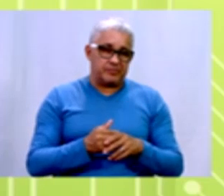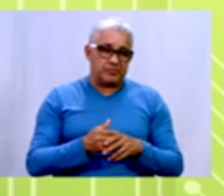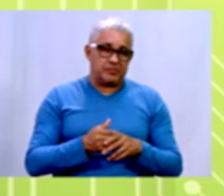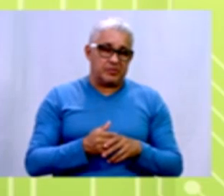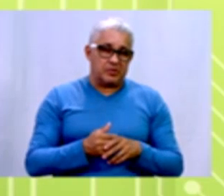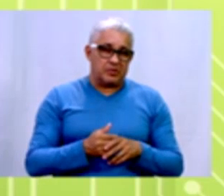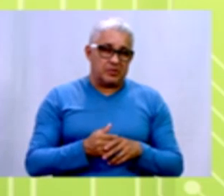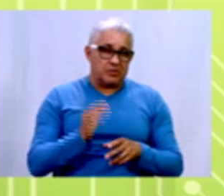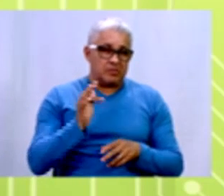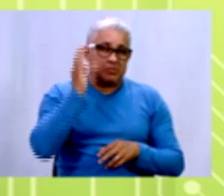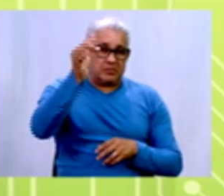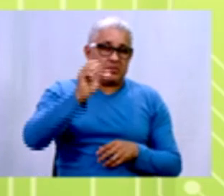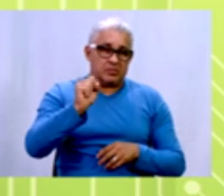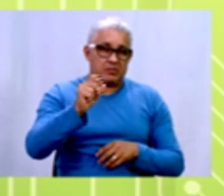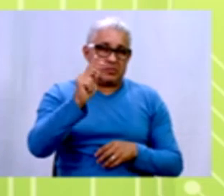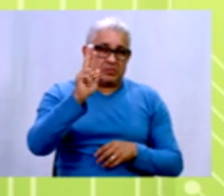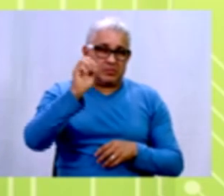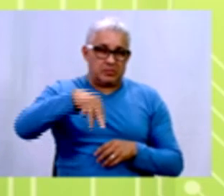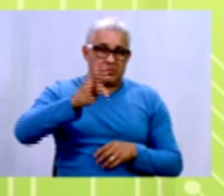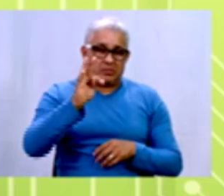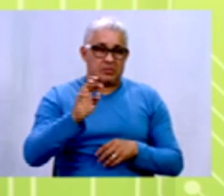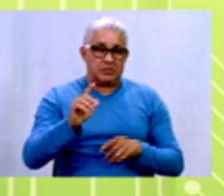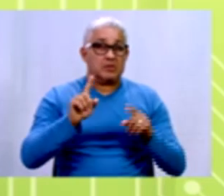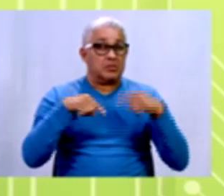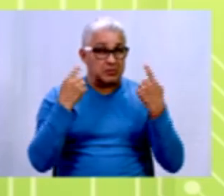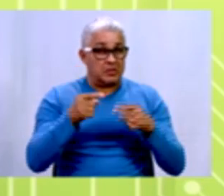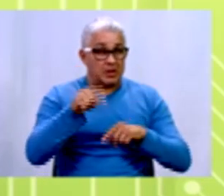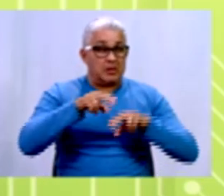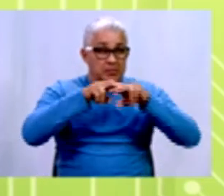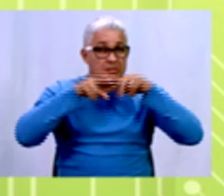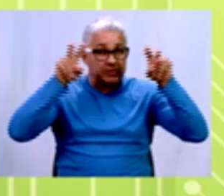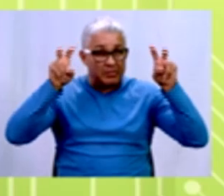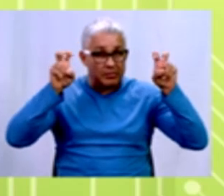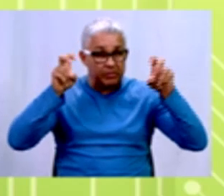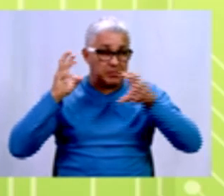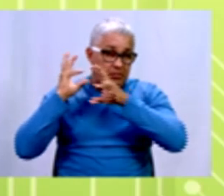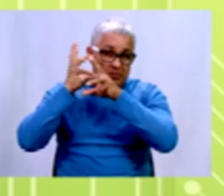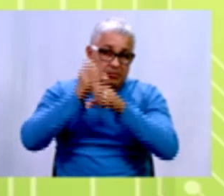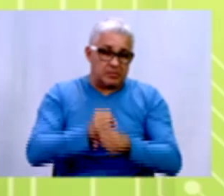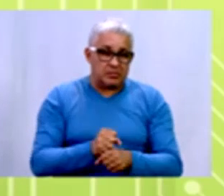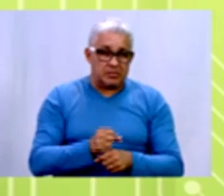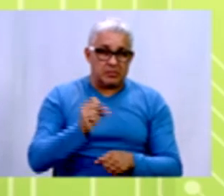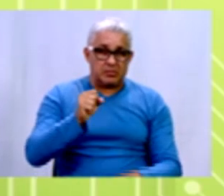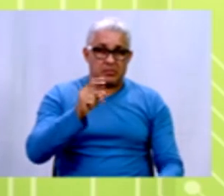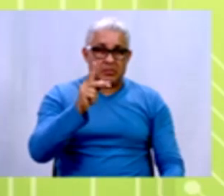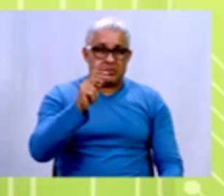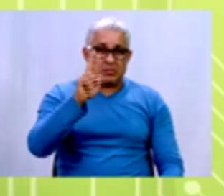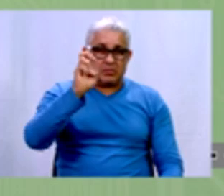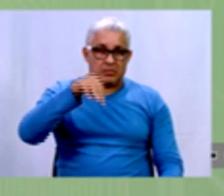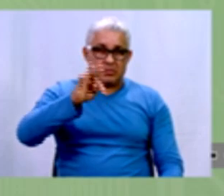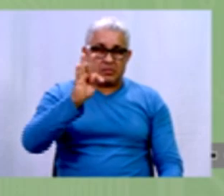essa seria a reunião de retrospectiva do sprint.